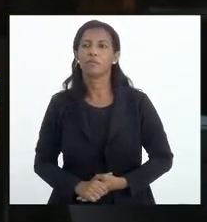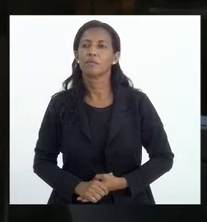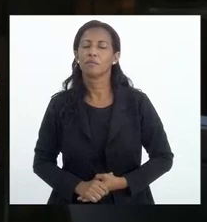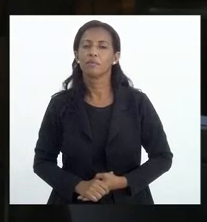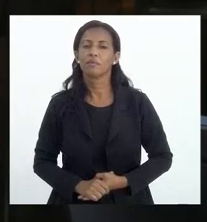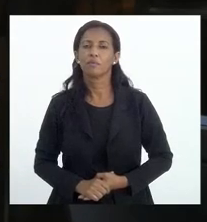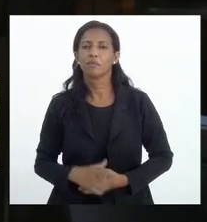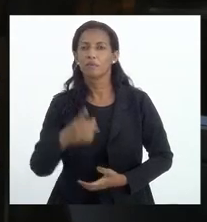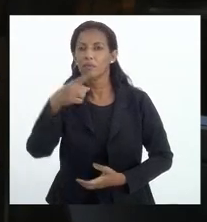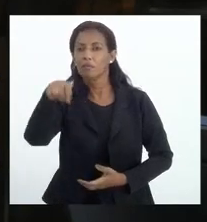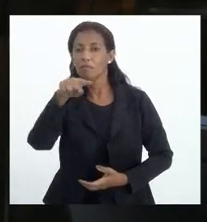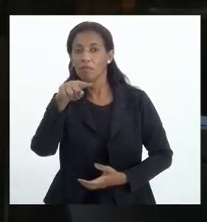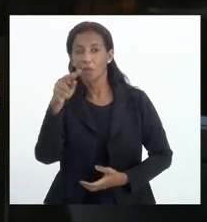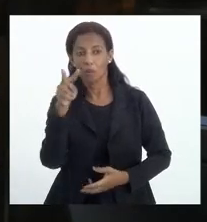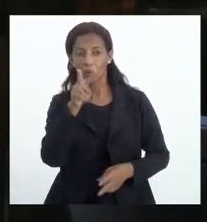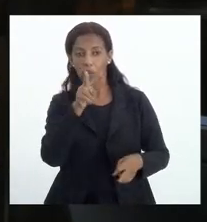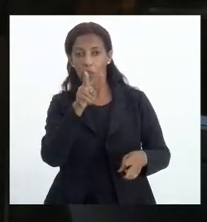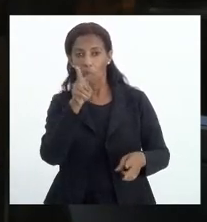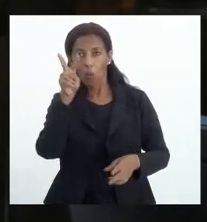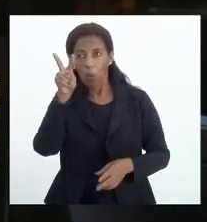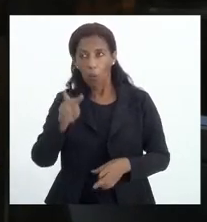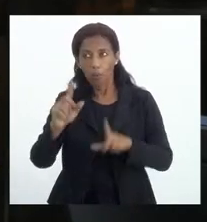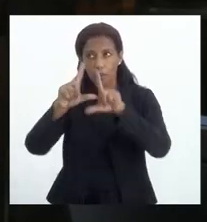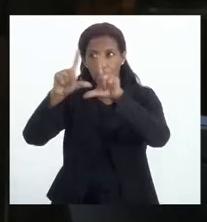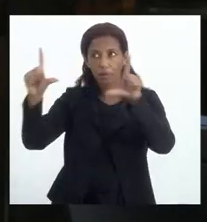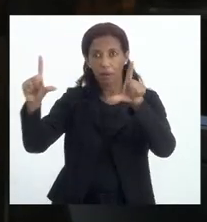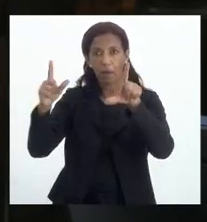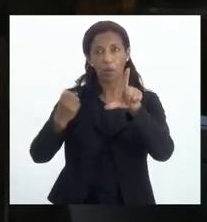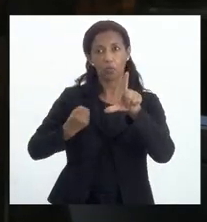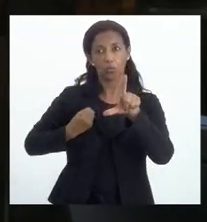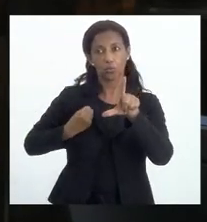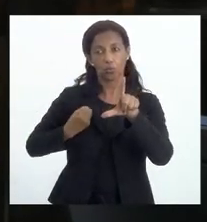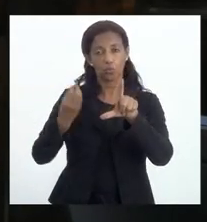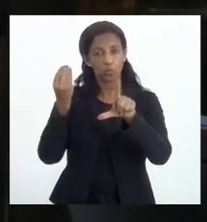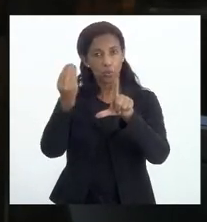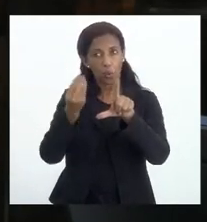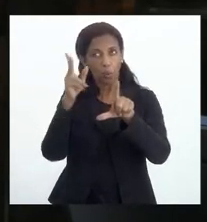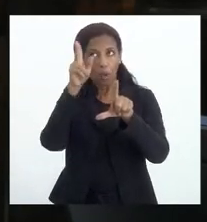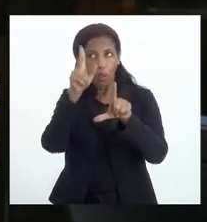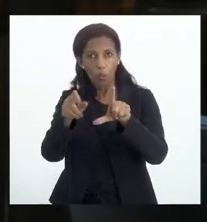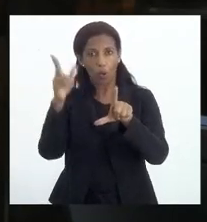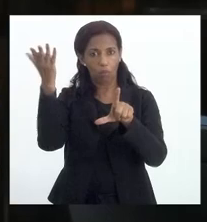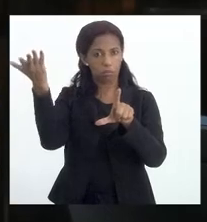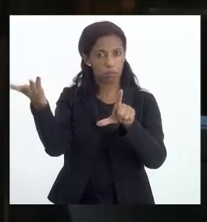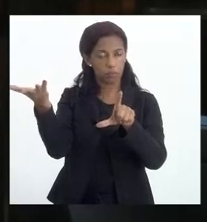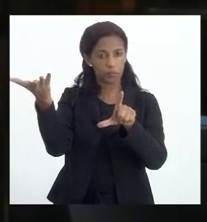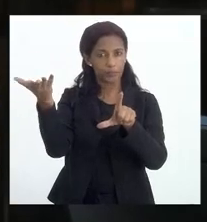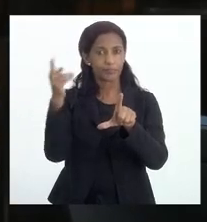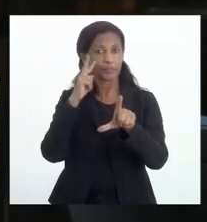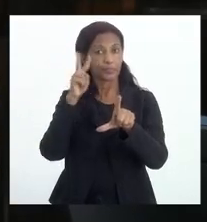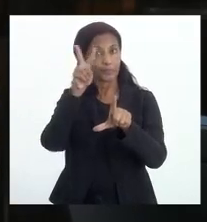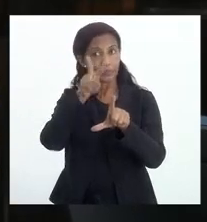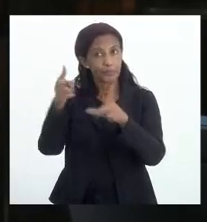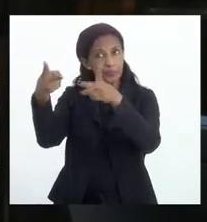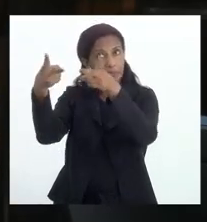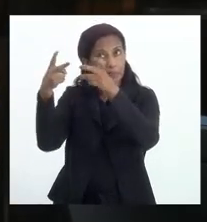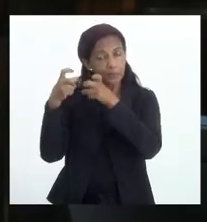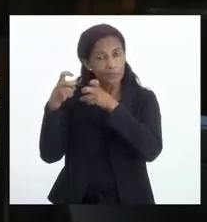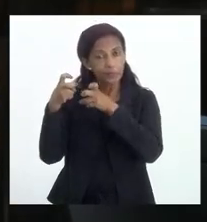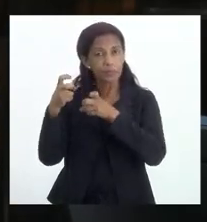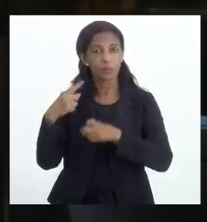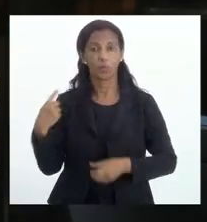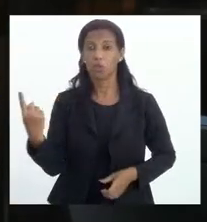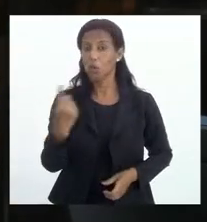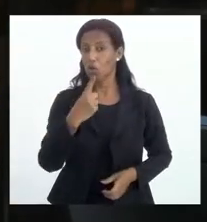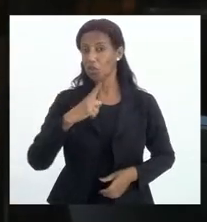e os senhores podem observar esses números como estão aí. Observem que a gente tinha,